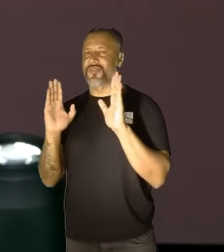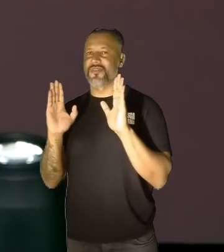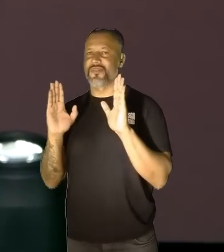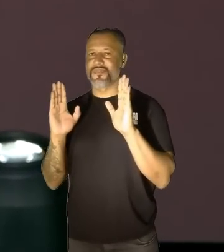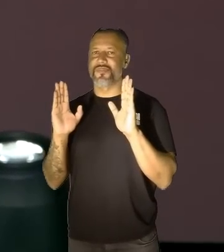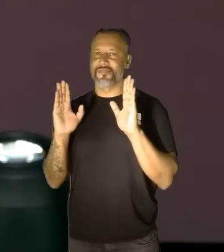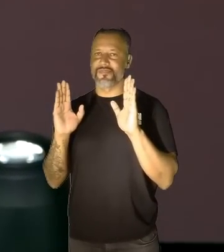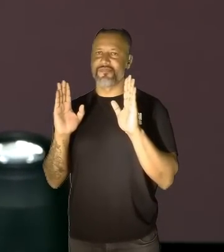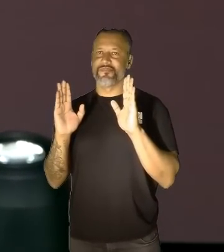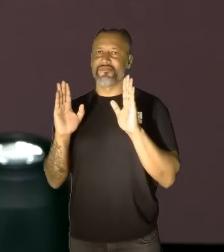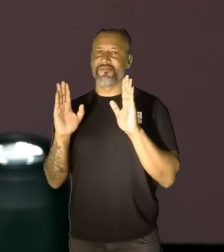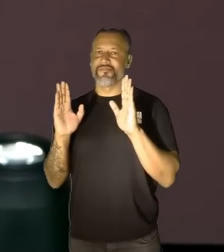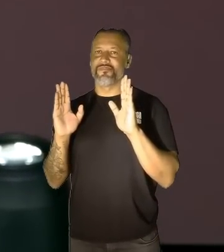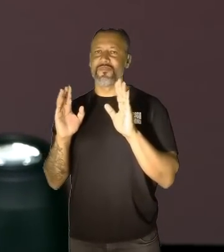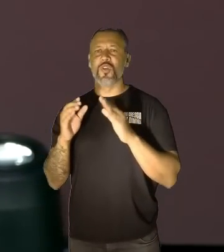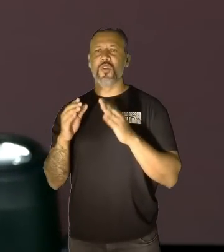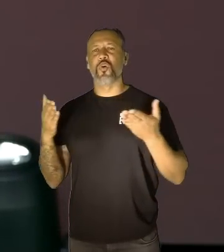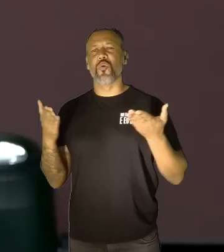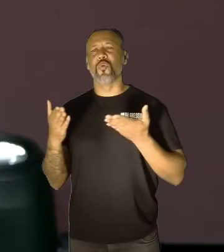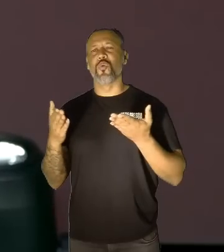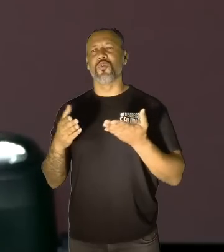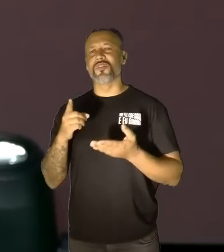Você vai pegar a sua chave hoje.